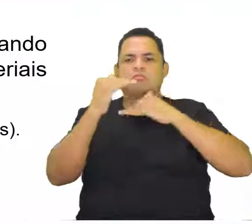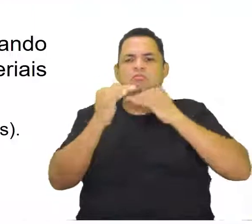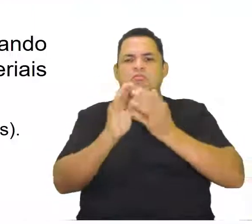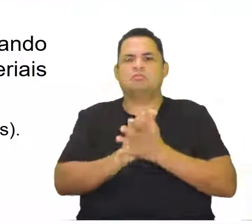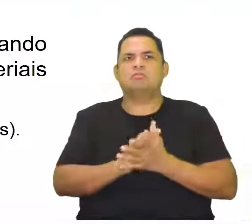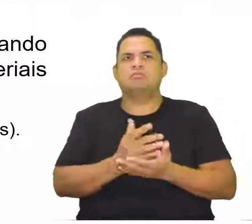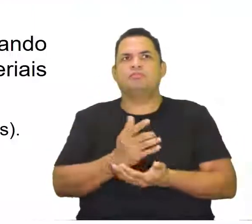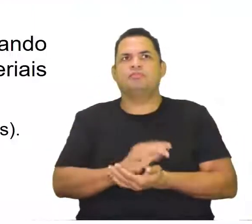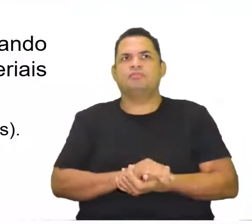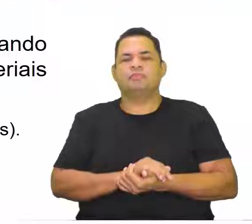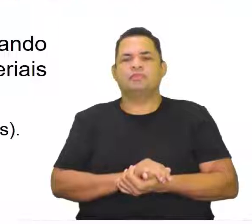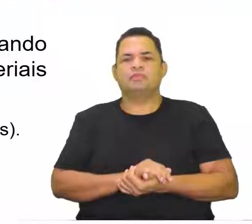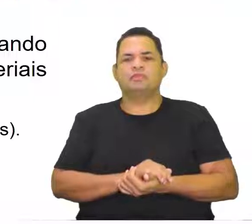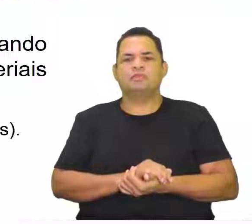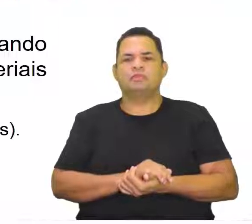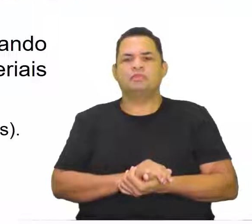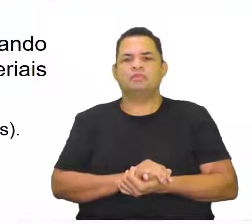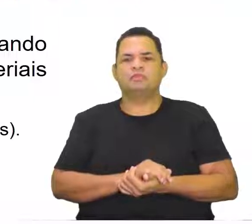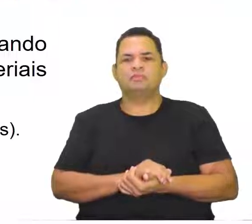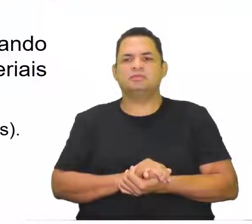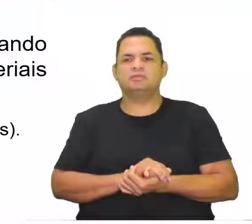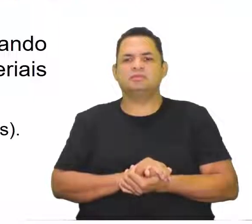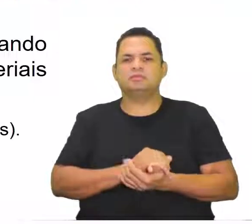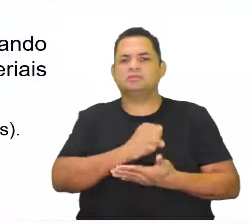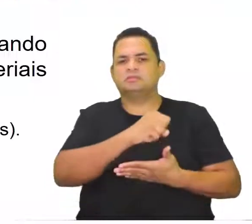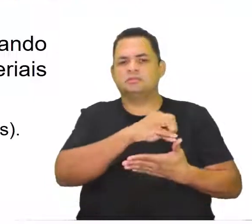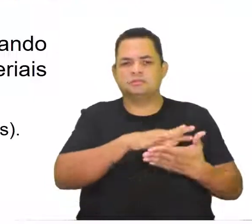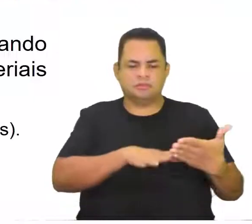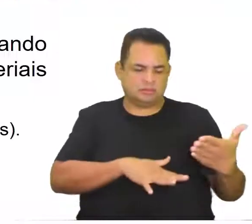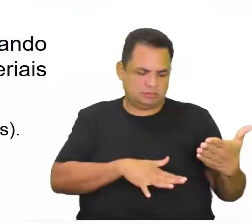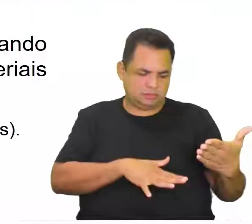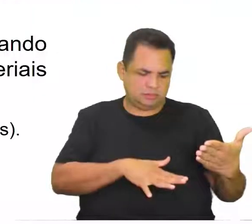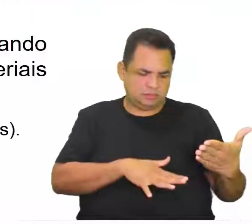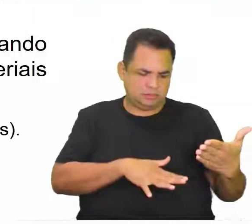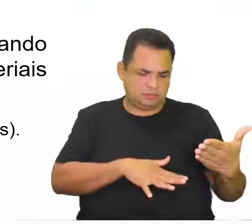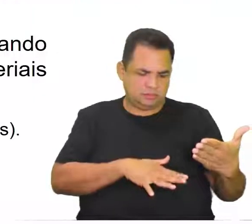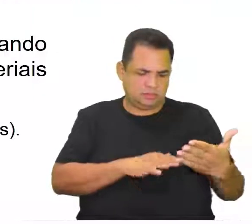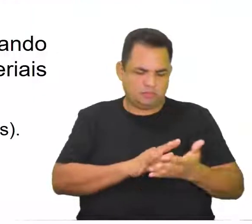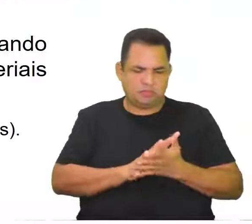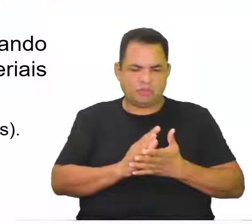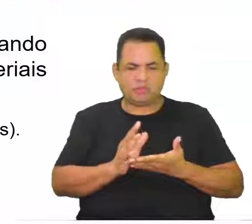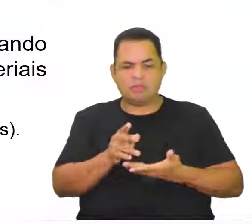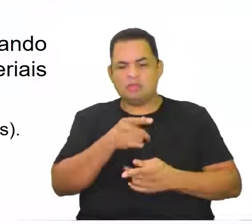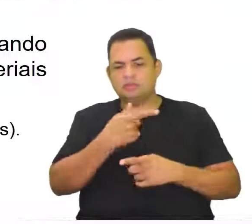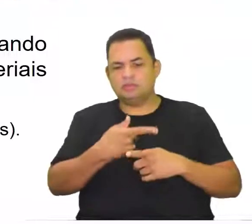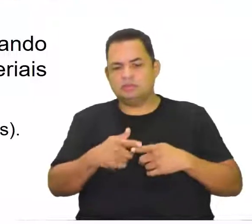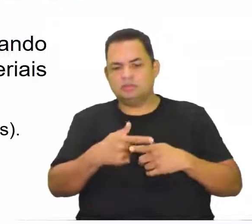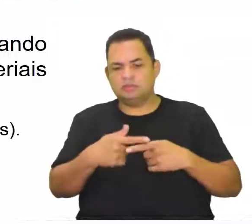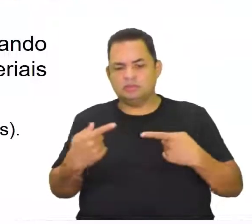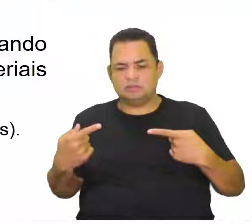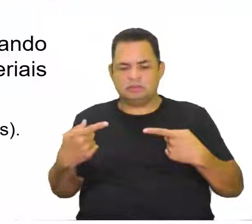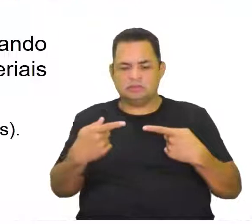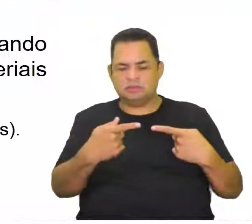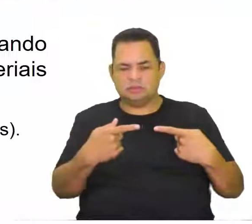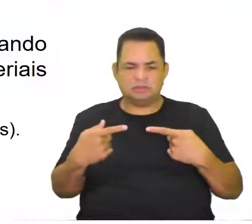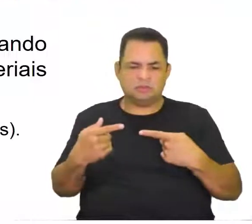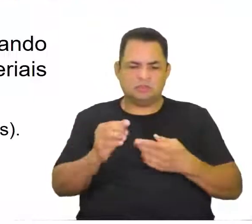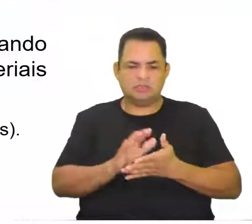Então, vamos aqui entre as alternativas. Esse problema que está associado ao lixo